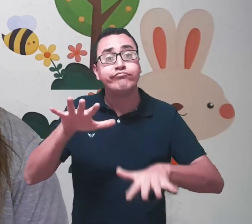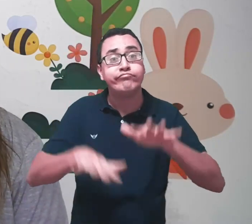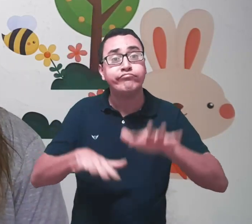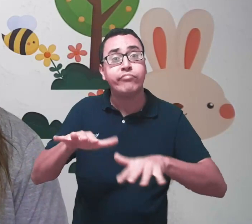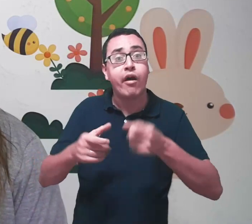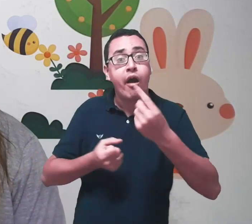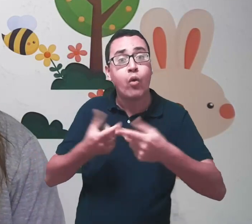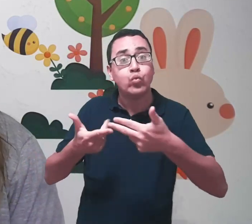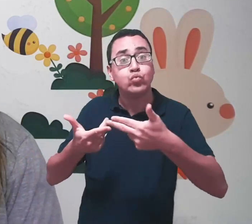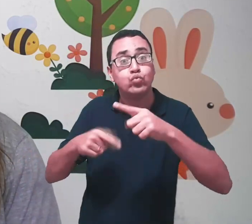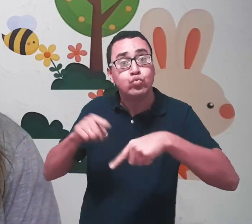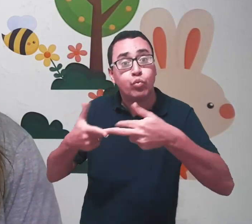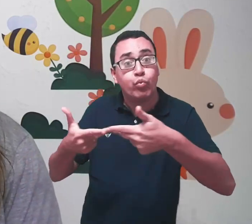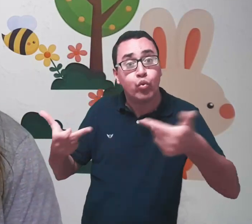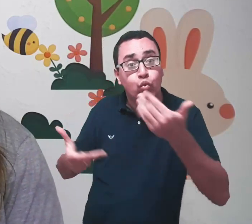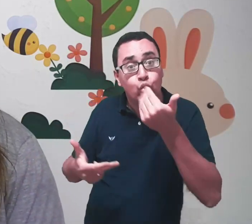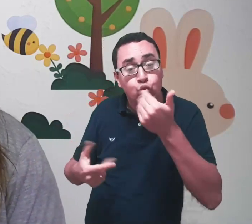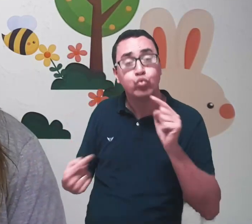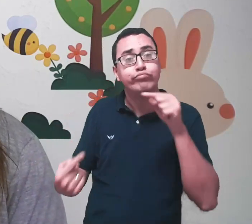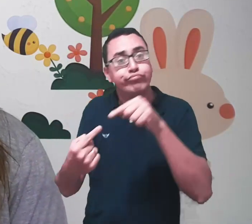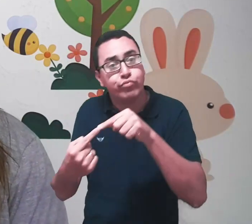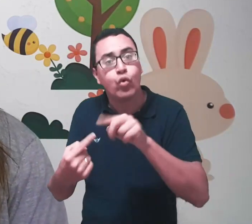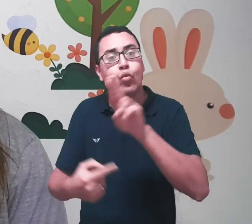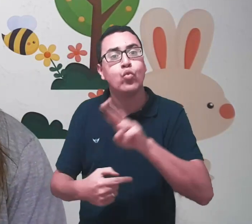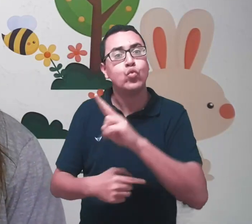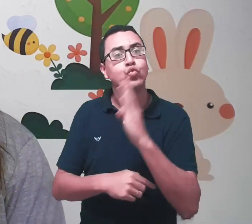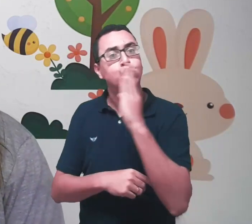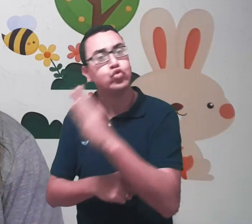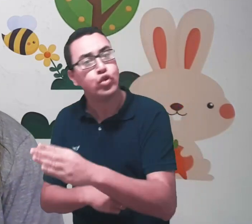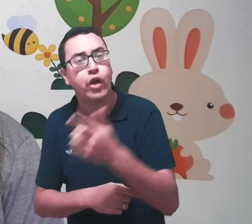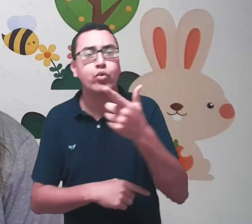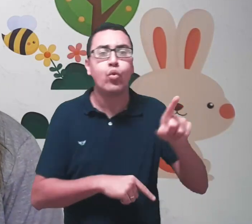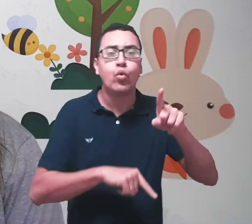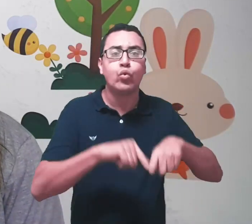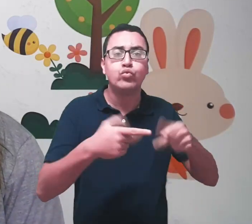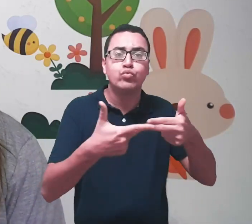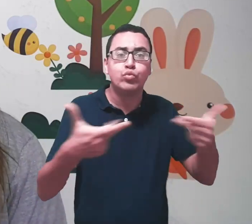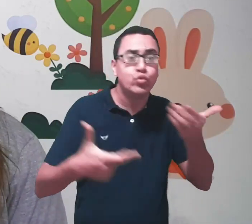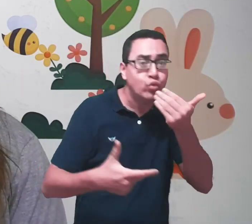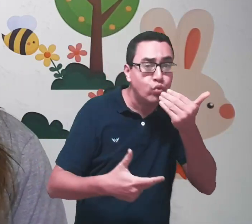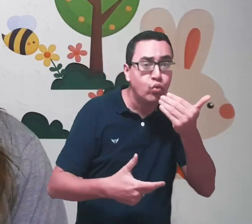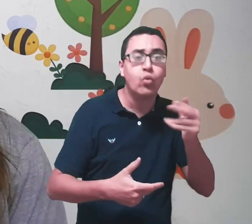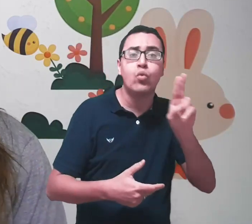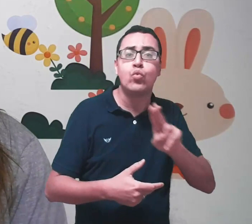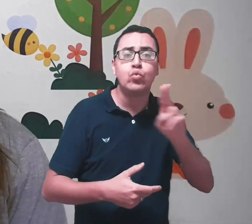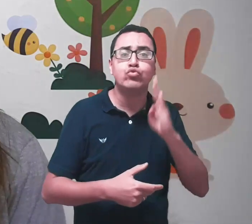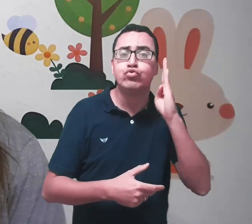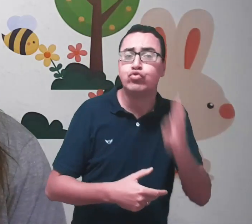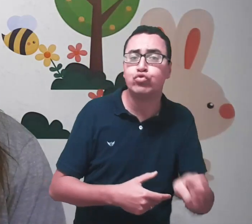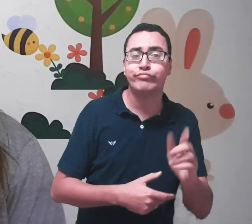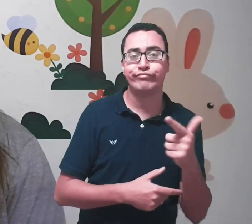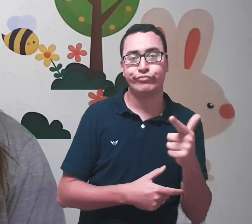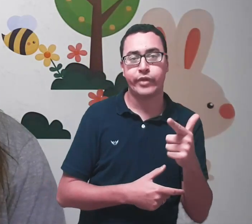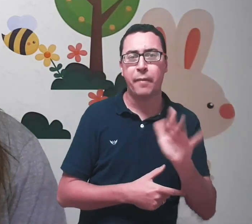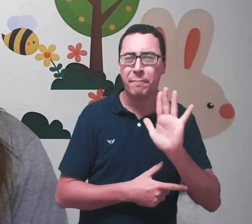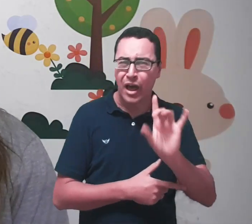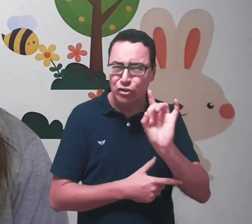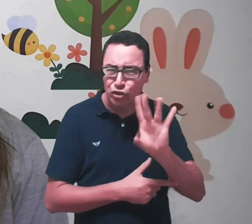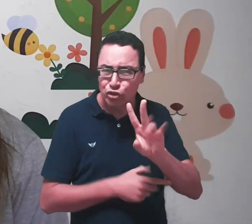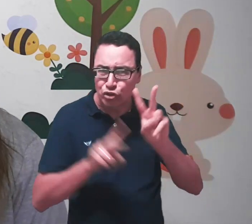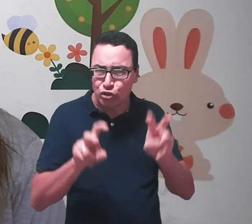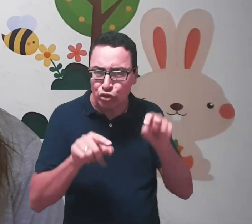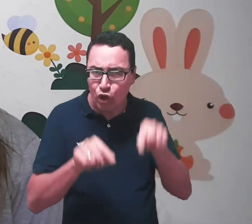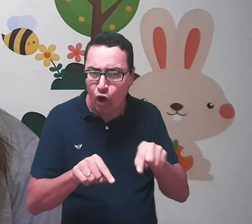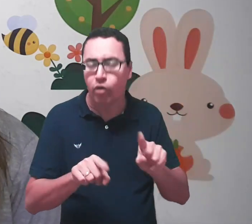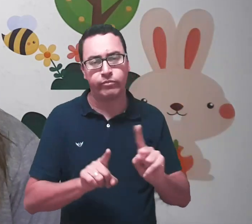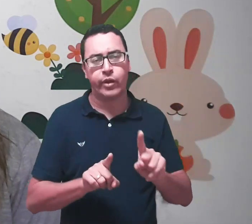de consumo ou de uso direto e outros são de uso indireto. Mas não é só isso.